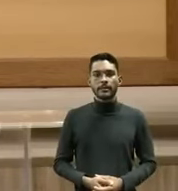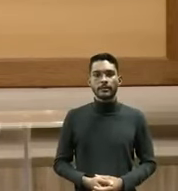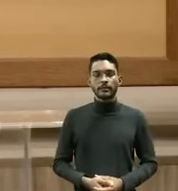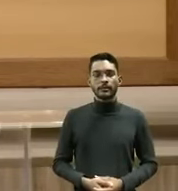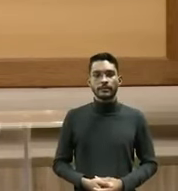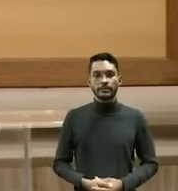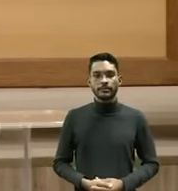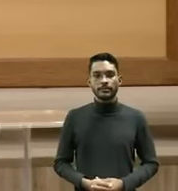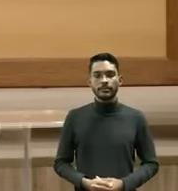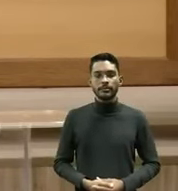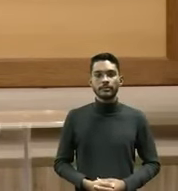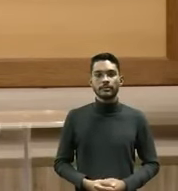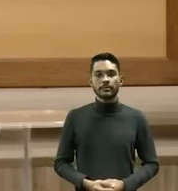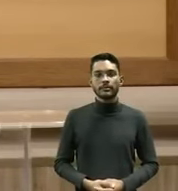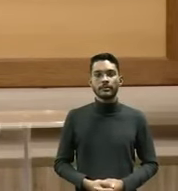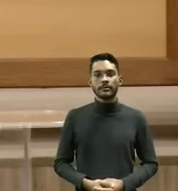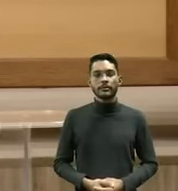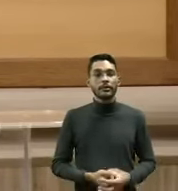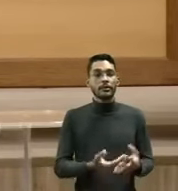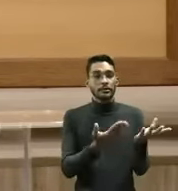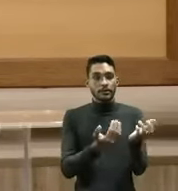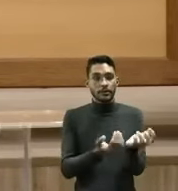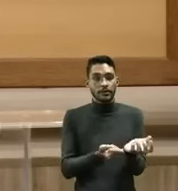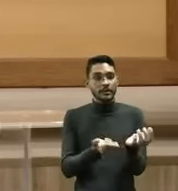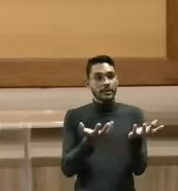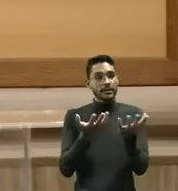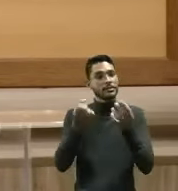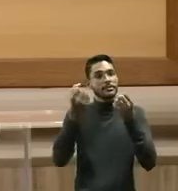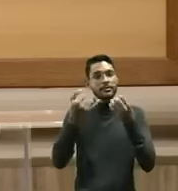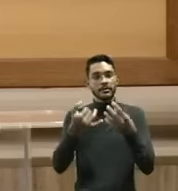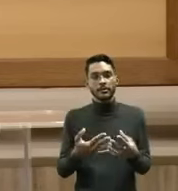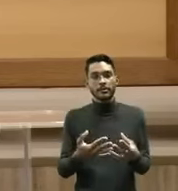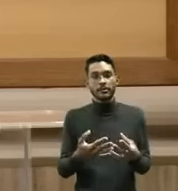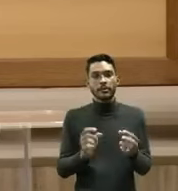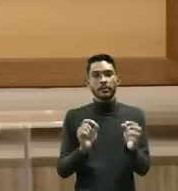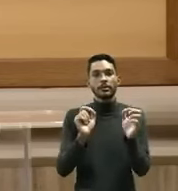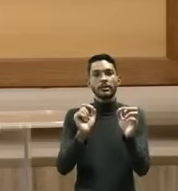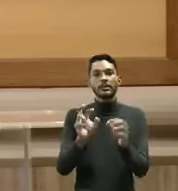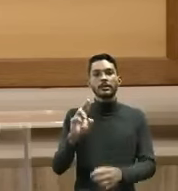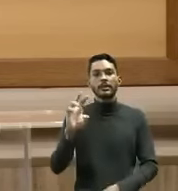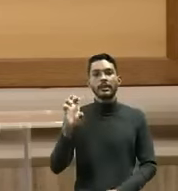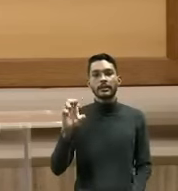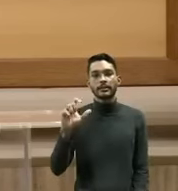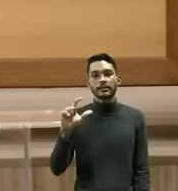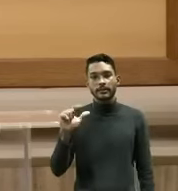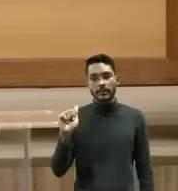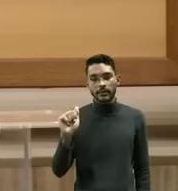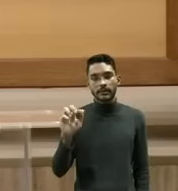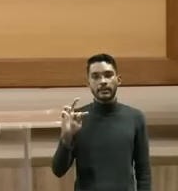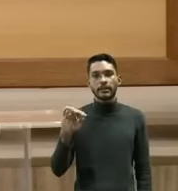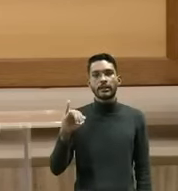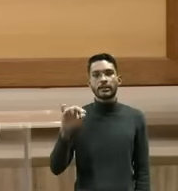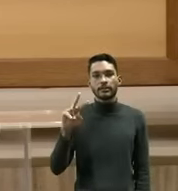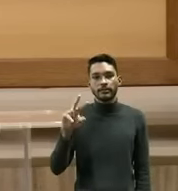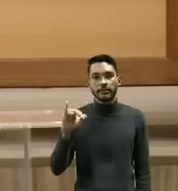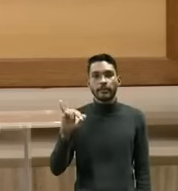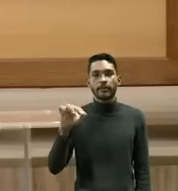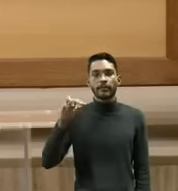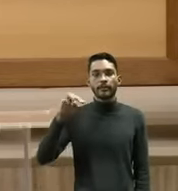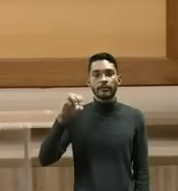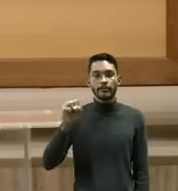estudiosos um jovem aí explica aí para nós aqui o que é o relativismo Quem se lembra hum